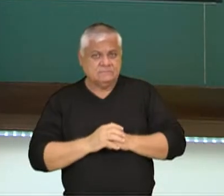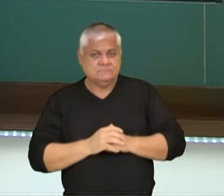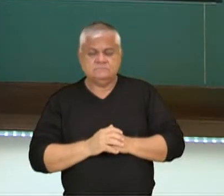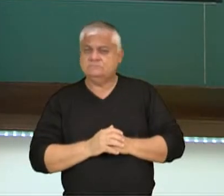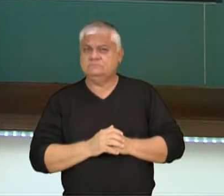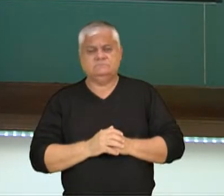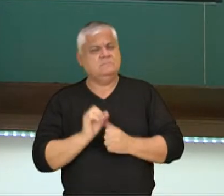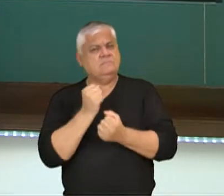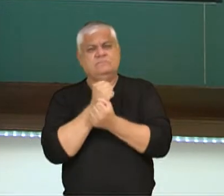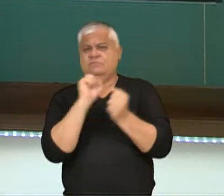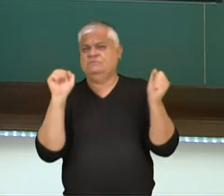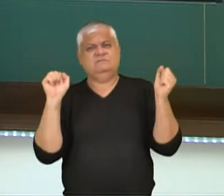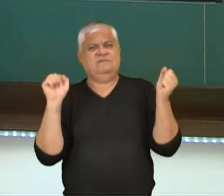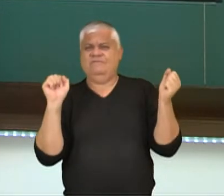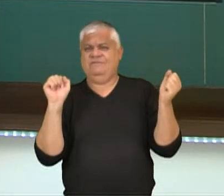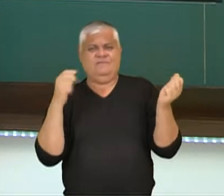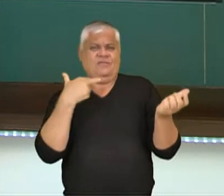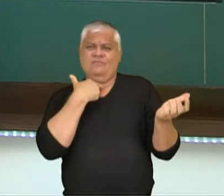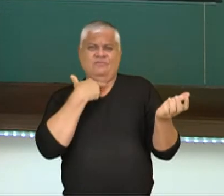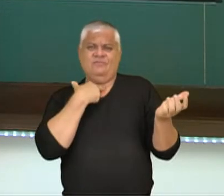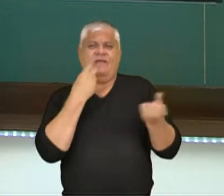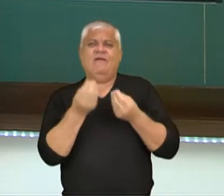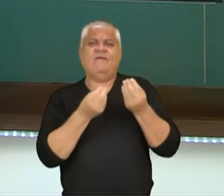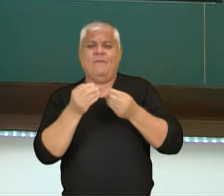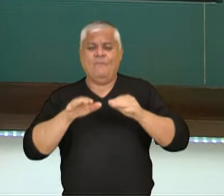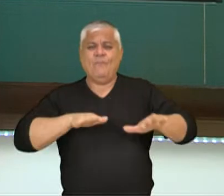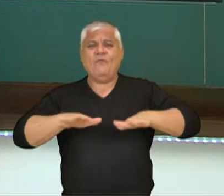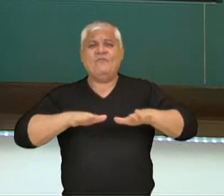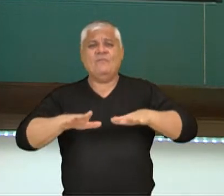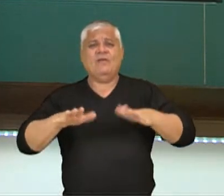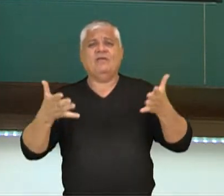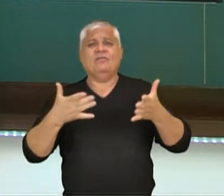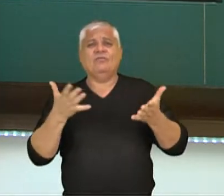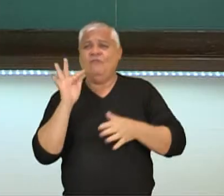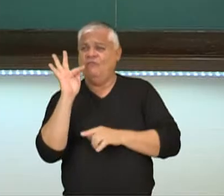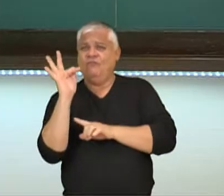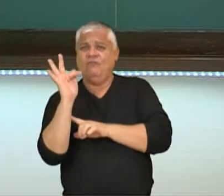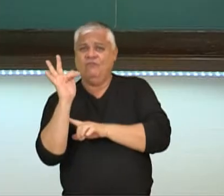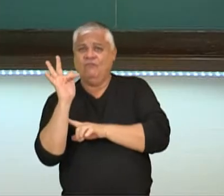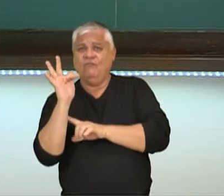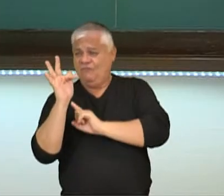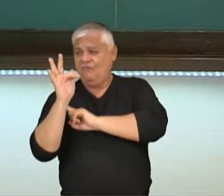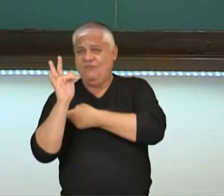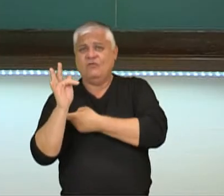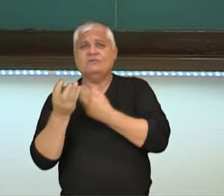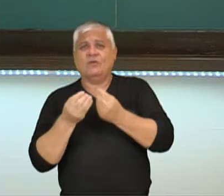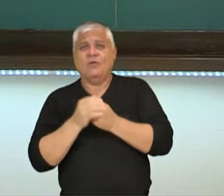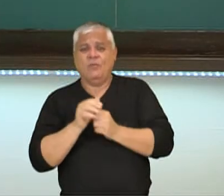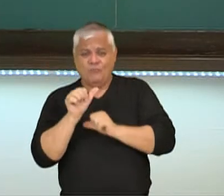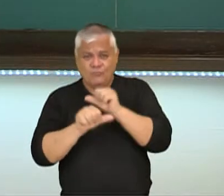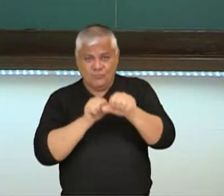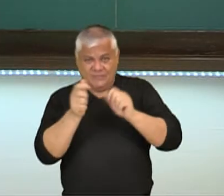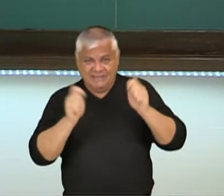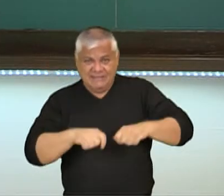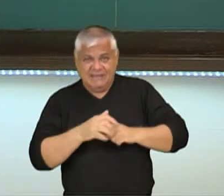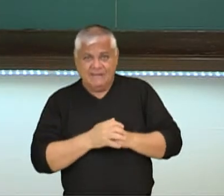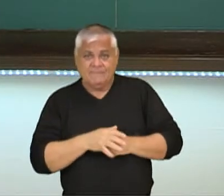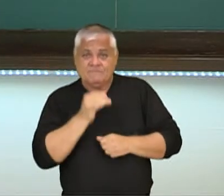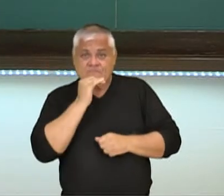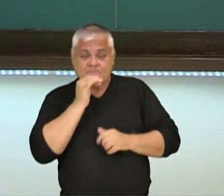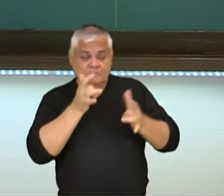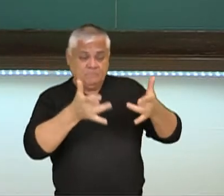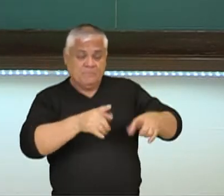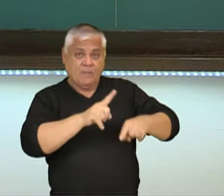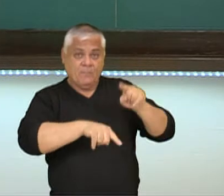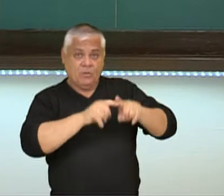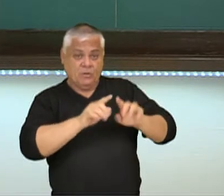não. Como é que você muda o estado de movimento de um corpo? Mudar o estado de movimento. Imagine que você tem um corpo que